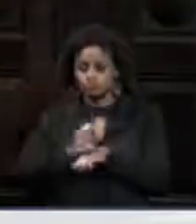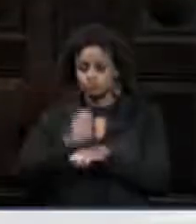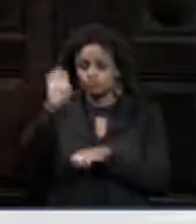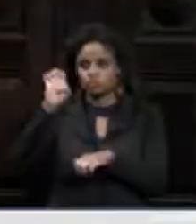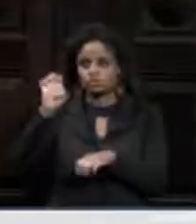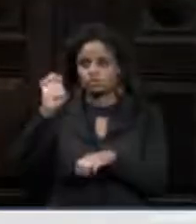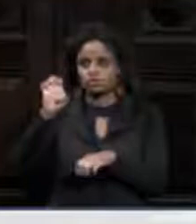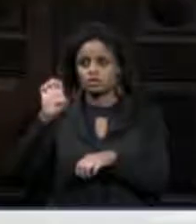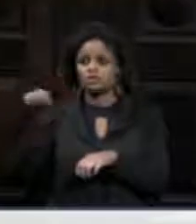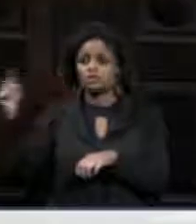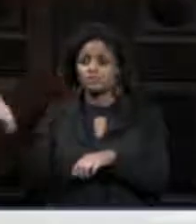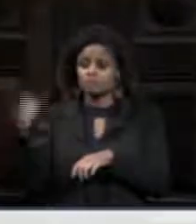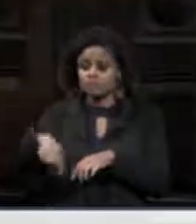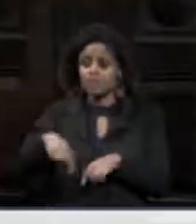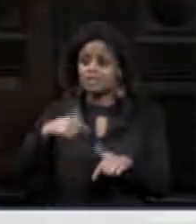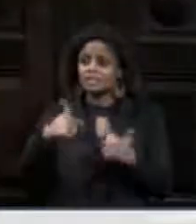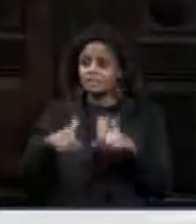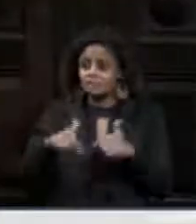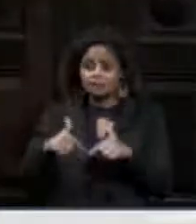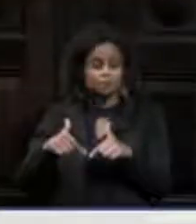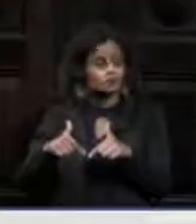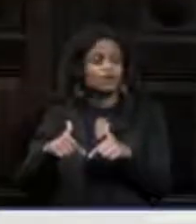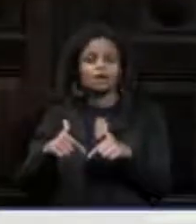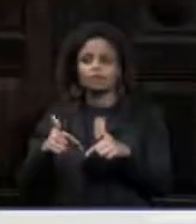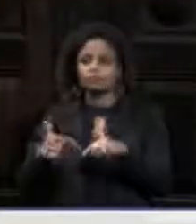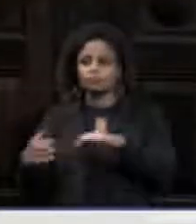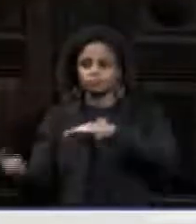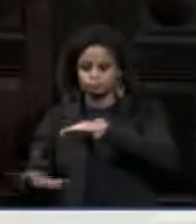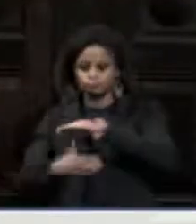para trabalhar na safra do sal.